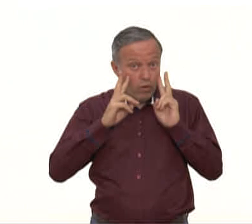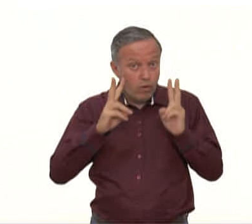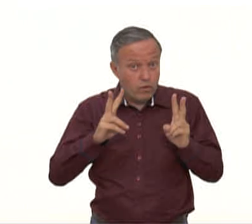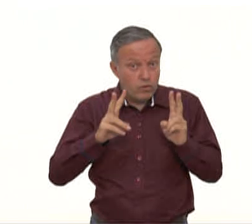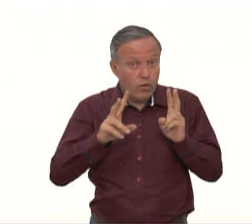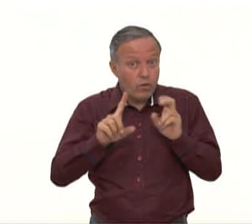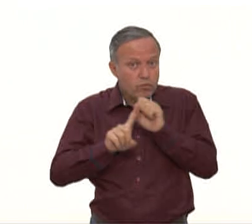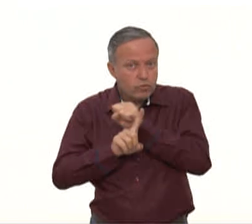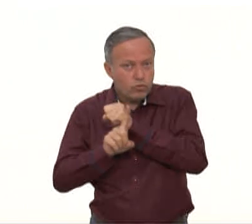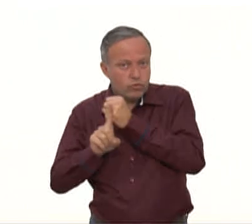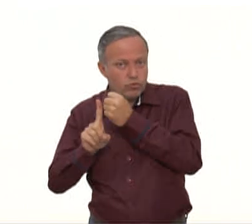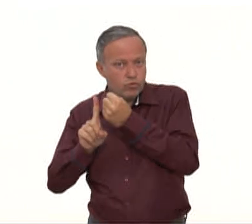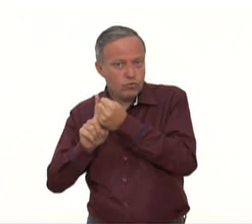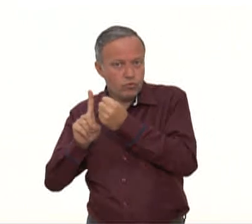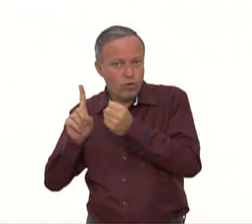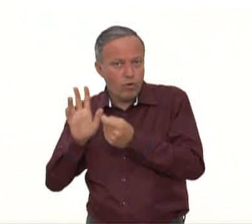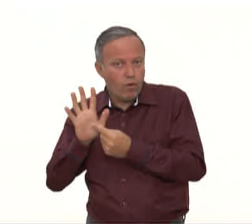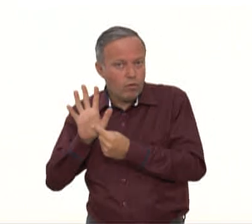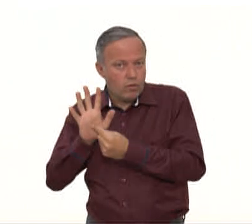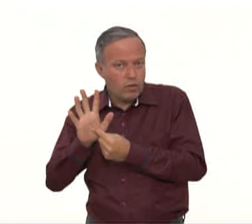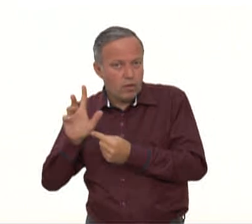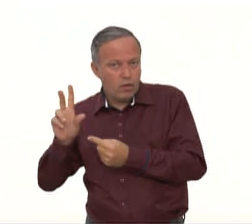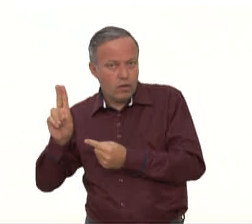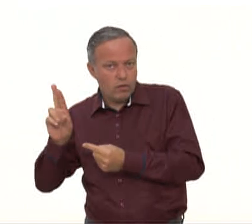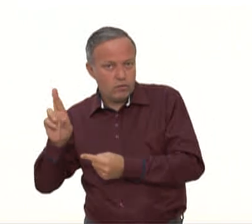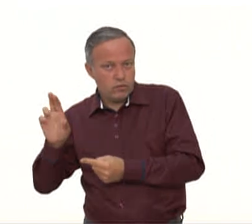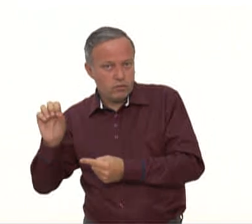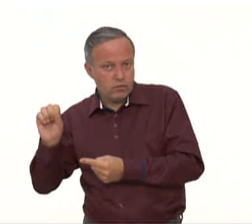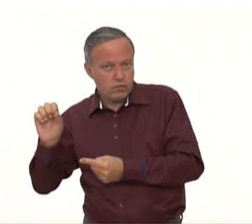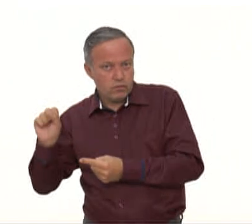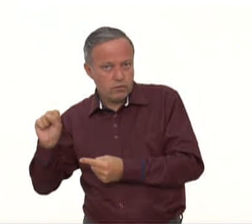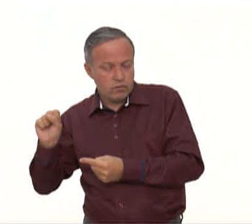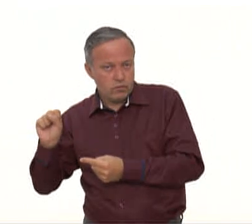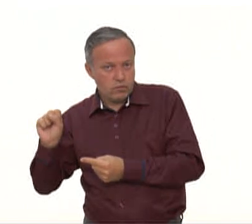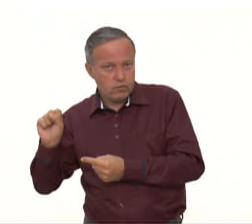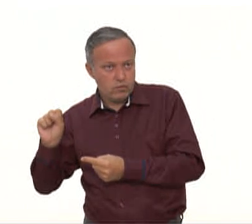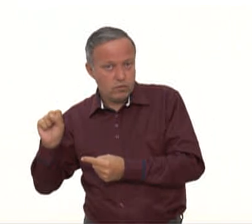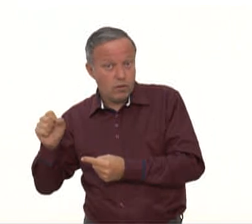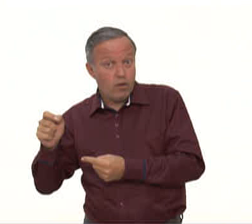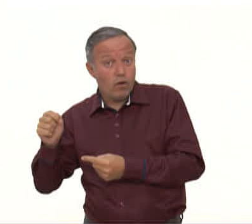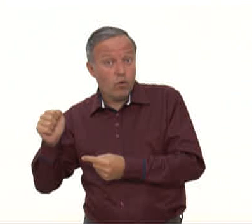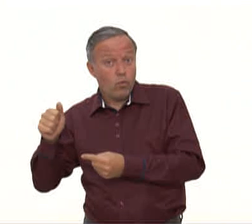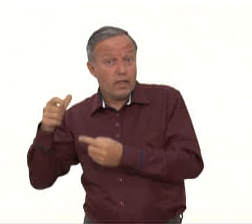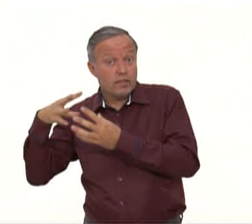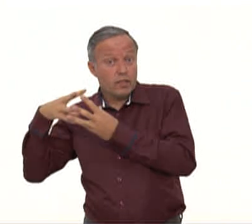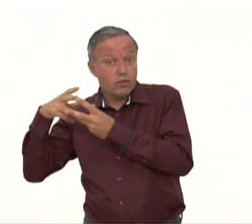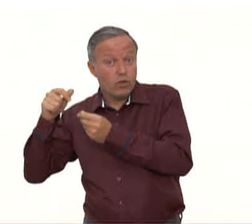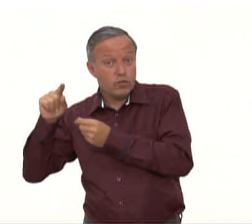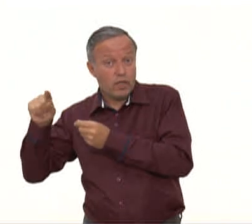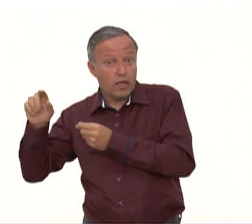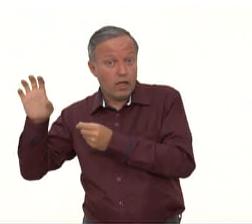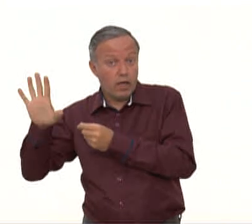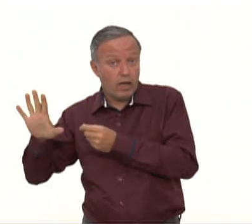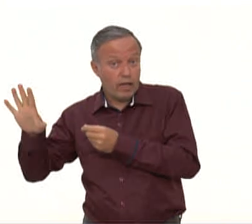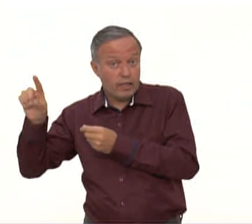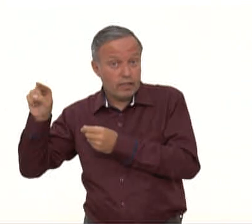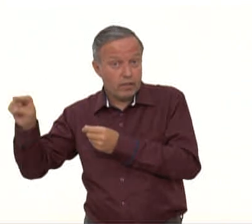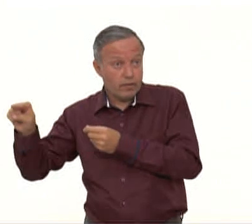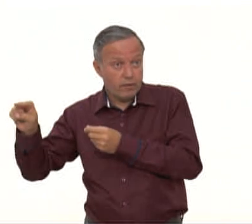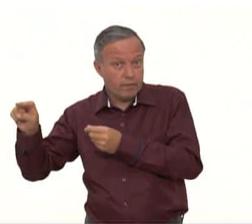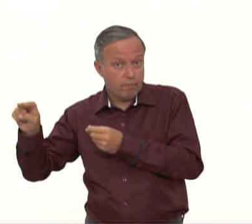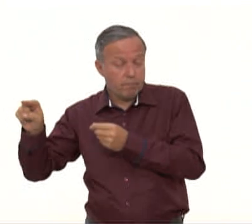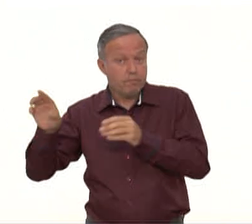socialista, representado pela potência União Soviética, e o Ocidente, quase que na sua totalidade, representado pela